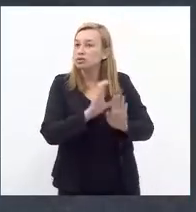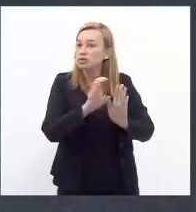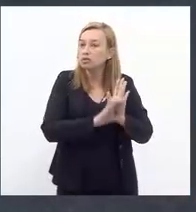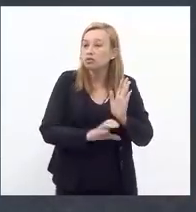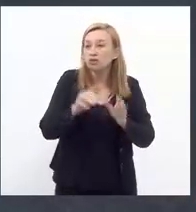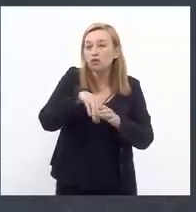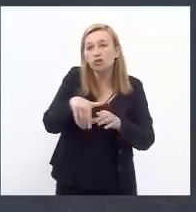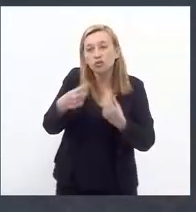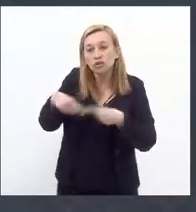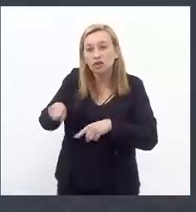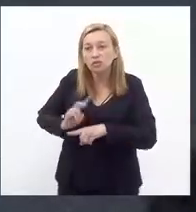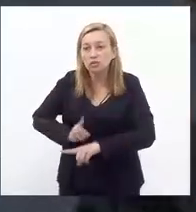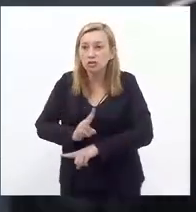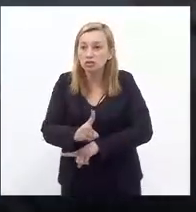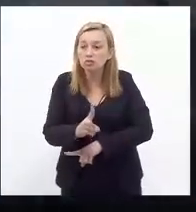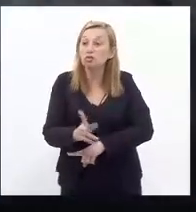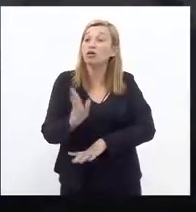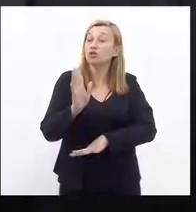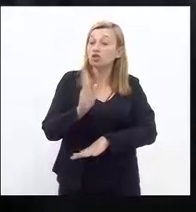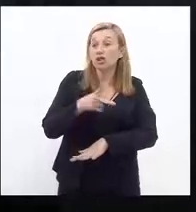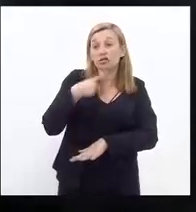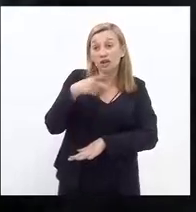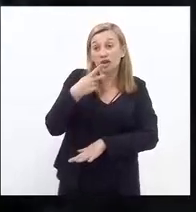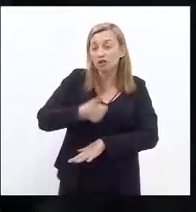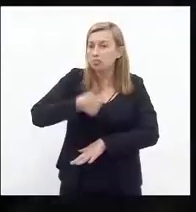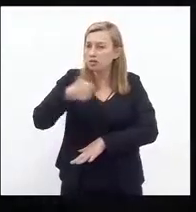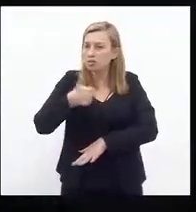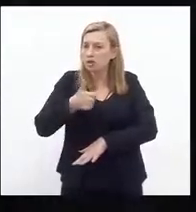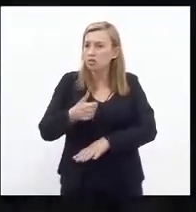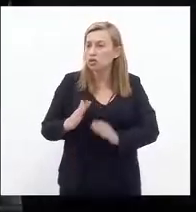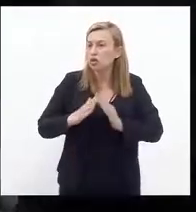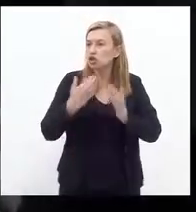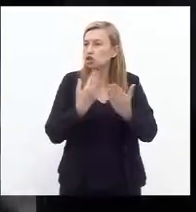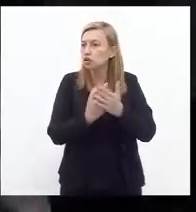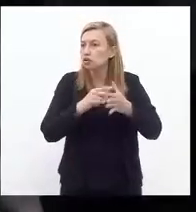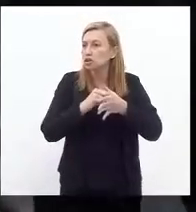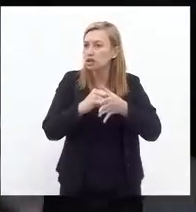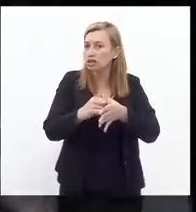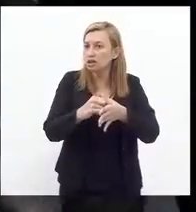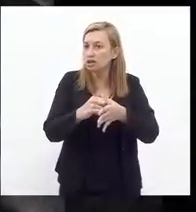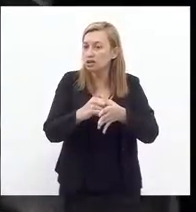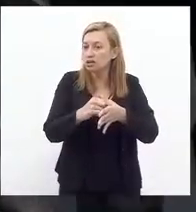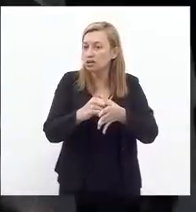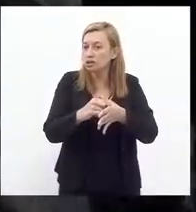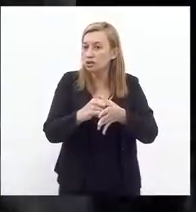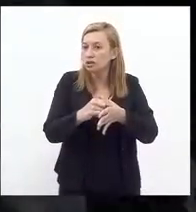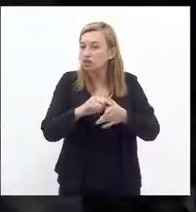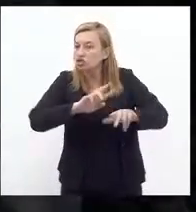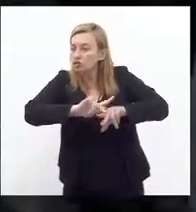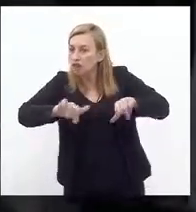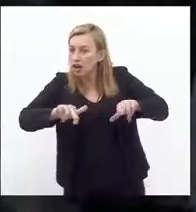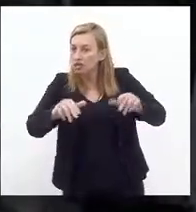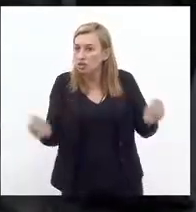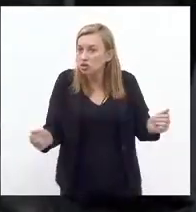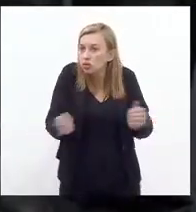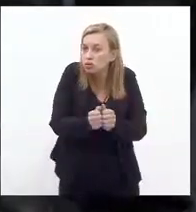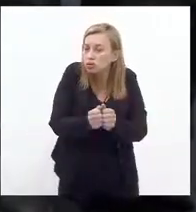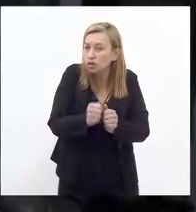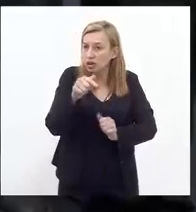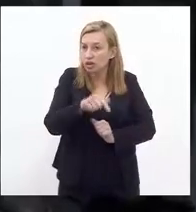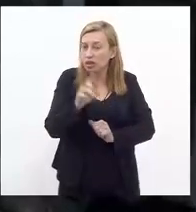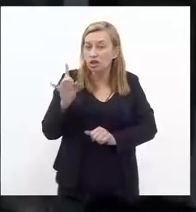de meu voto contrário como eu disse não só no primeiro colégio líderes dos vários participei